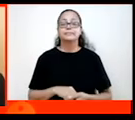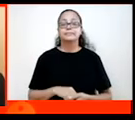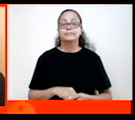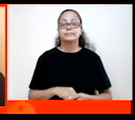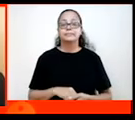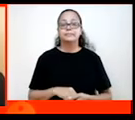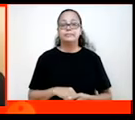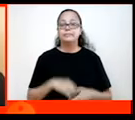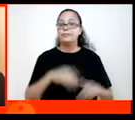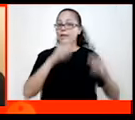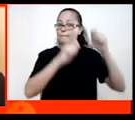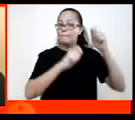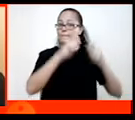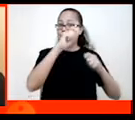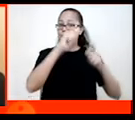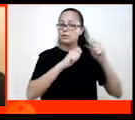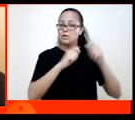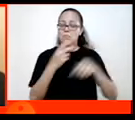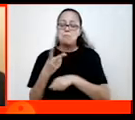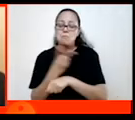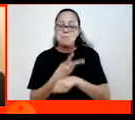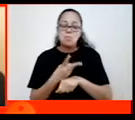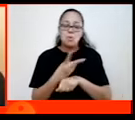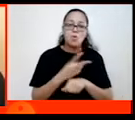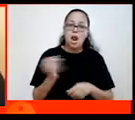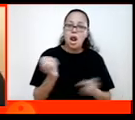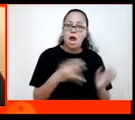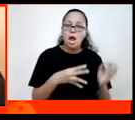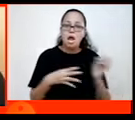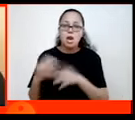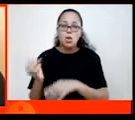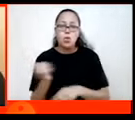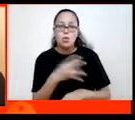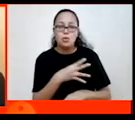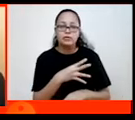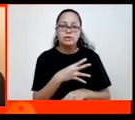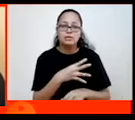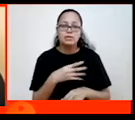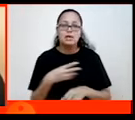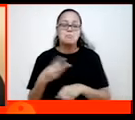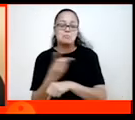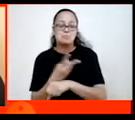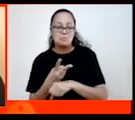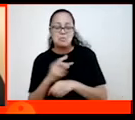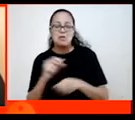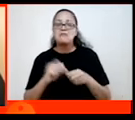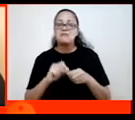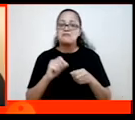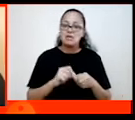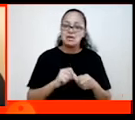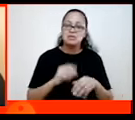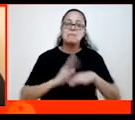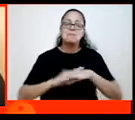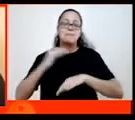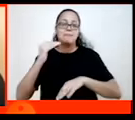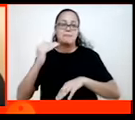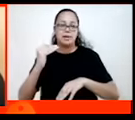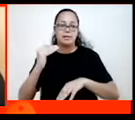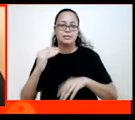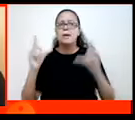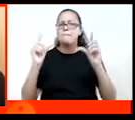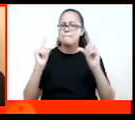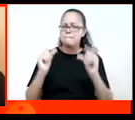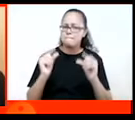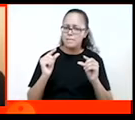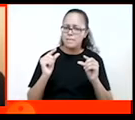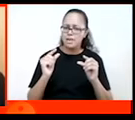tecnologia para as indústrias? A busca por inovação, que passou a ser constante, a busca também por maior produtividade, né, por